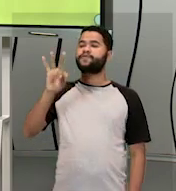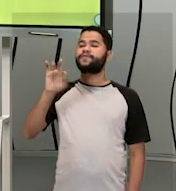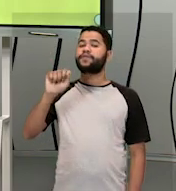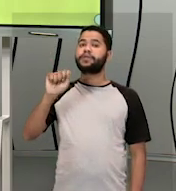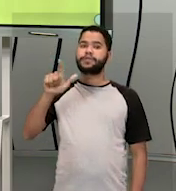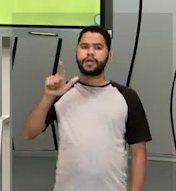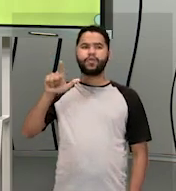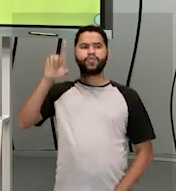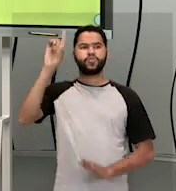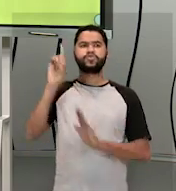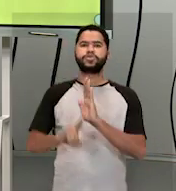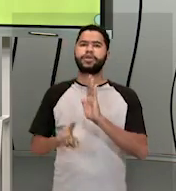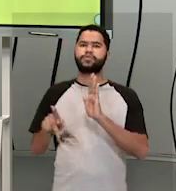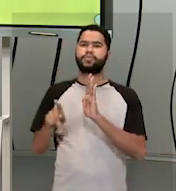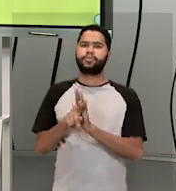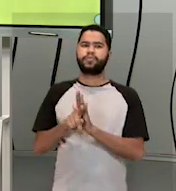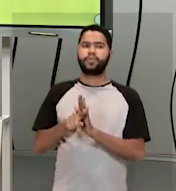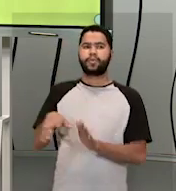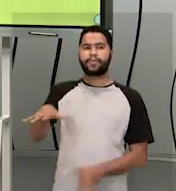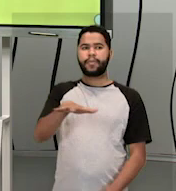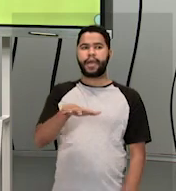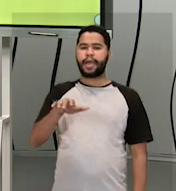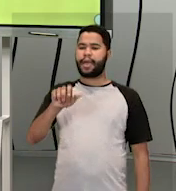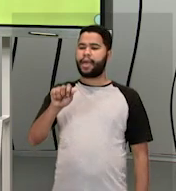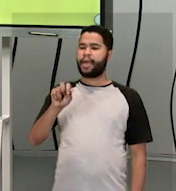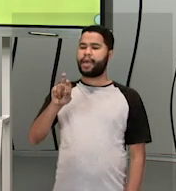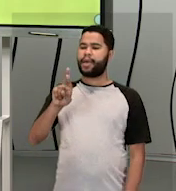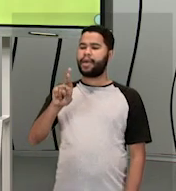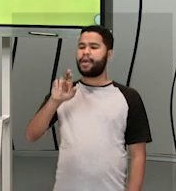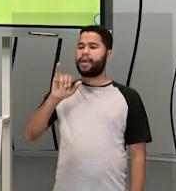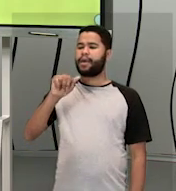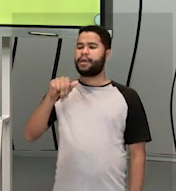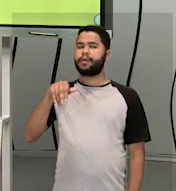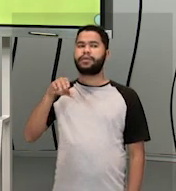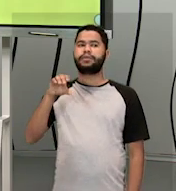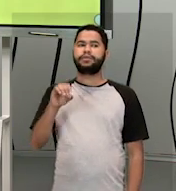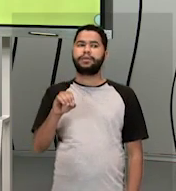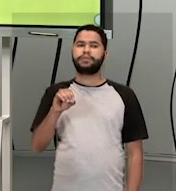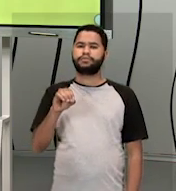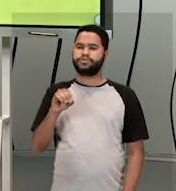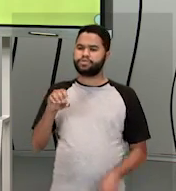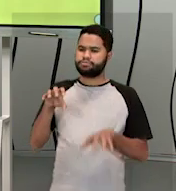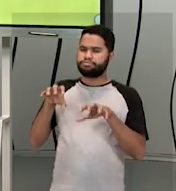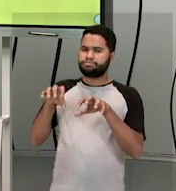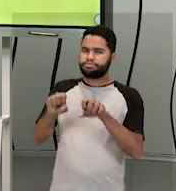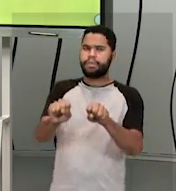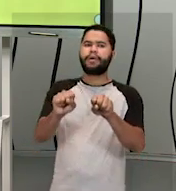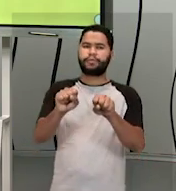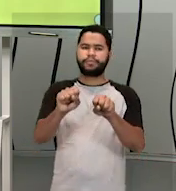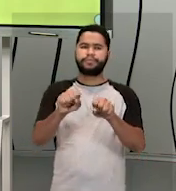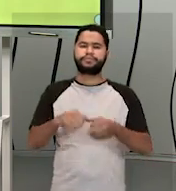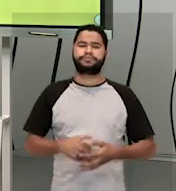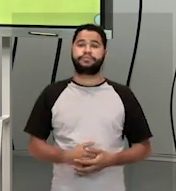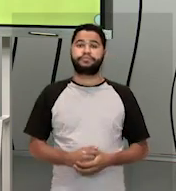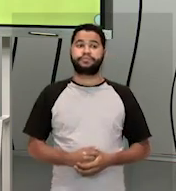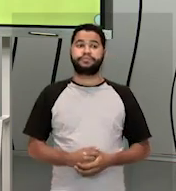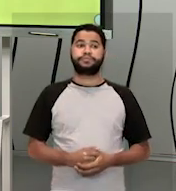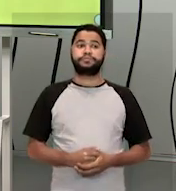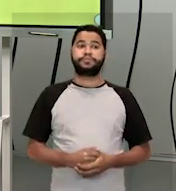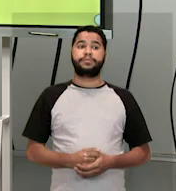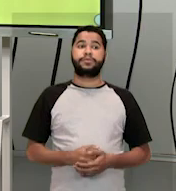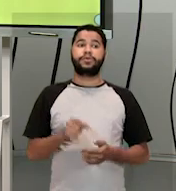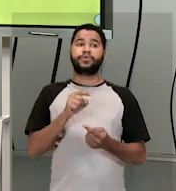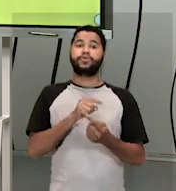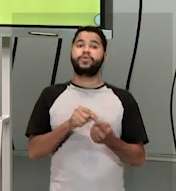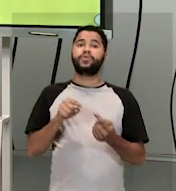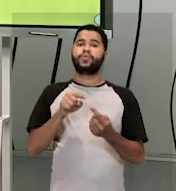direito inerente ao ariano, à raça ariana, né, de possuir esse Lebensraum, segundo